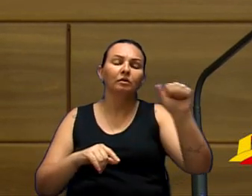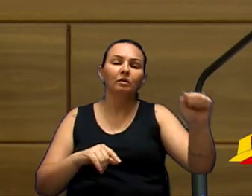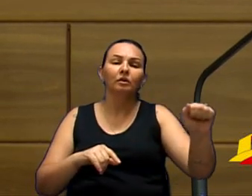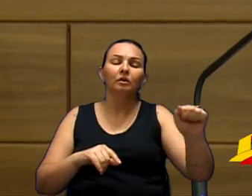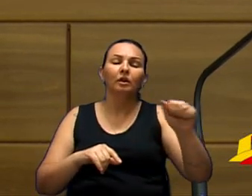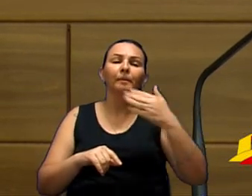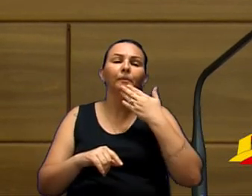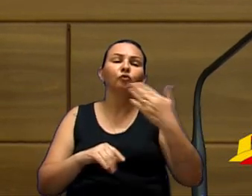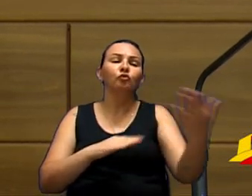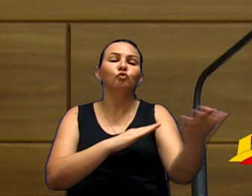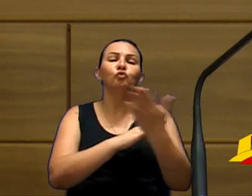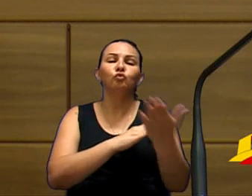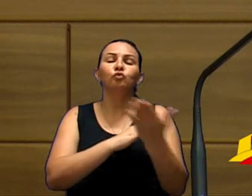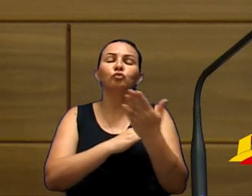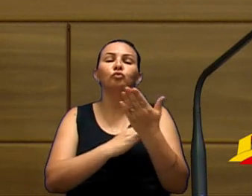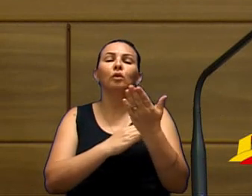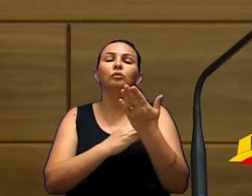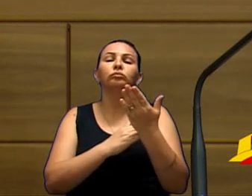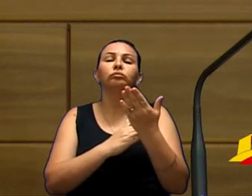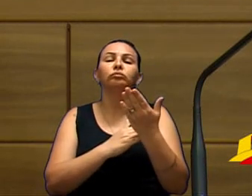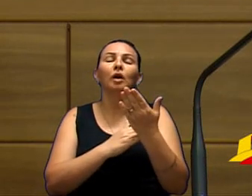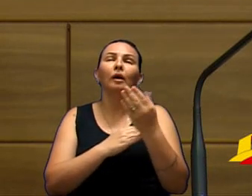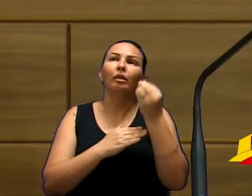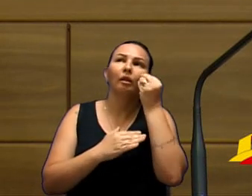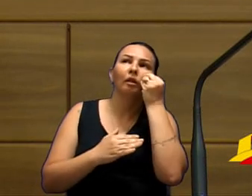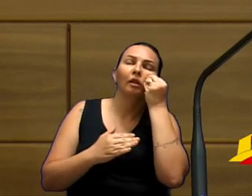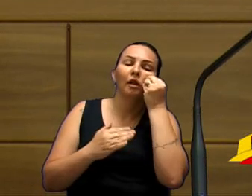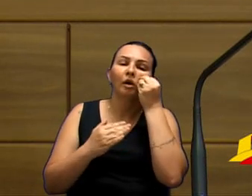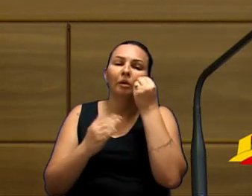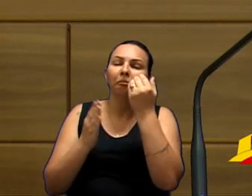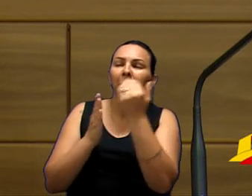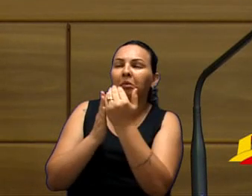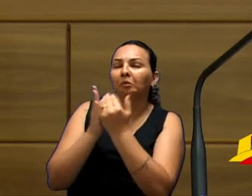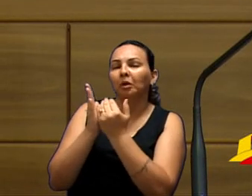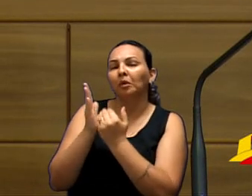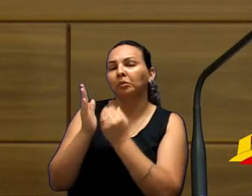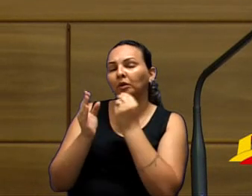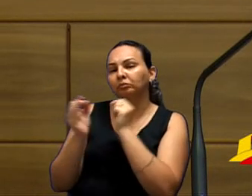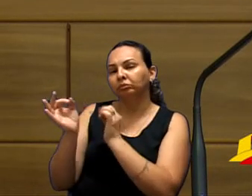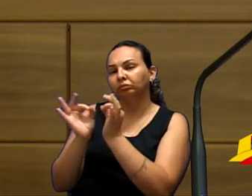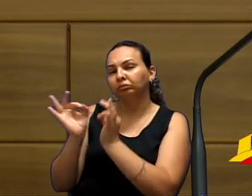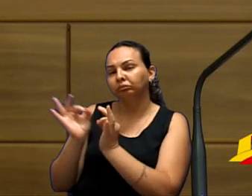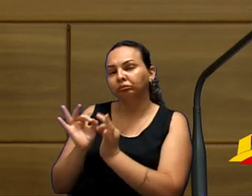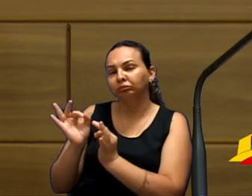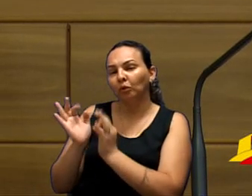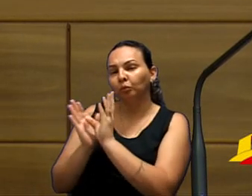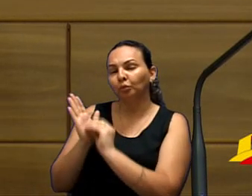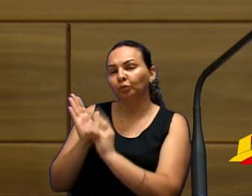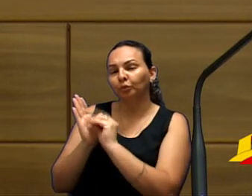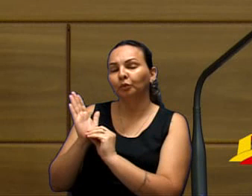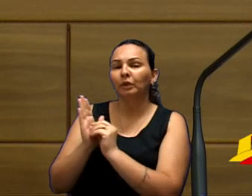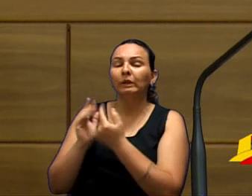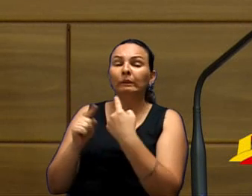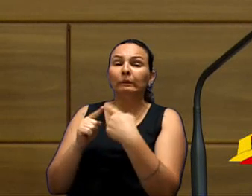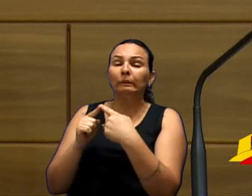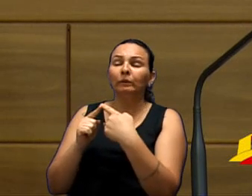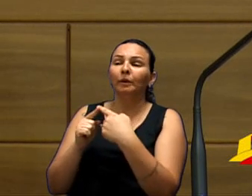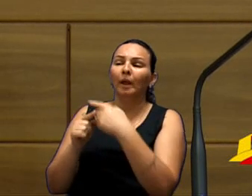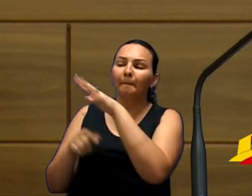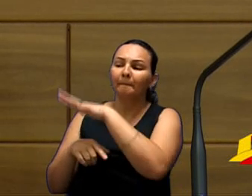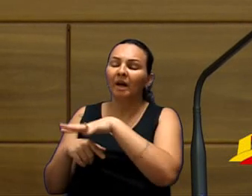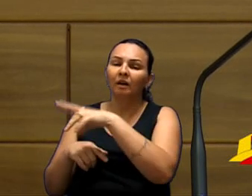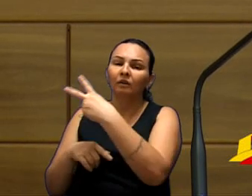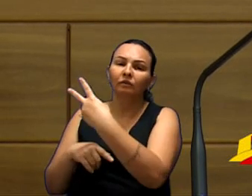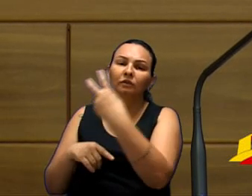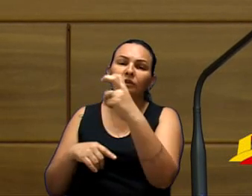roubo eles para tentar montar um piloto lá na no bairro do 25 porque é o local que a gente entende que